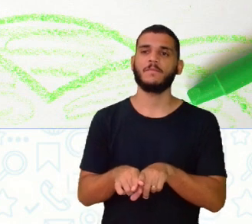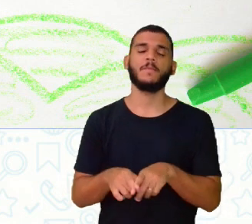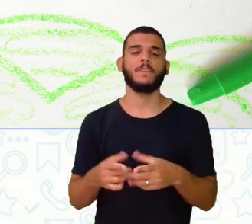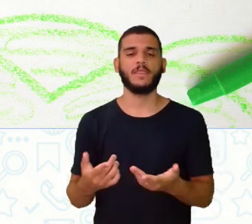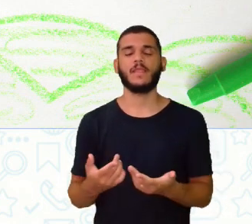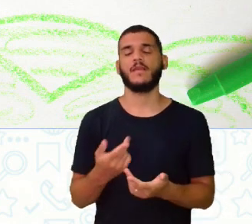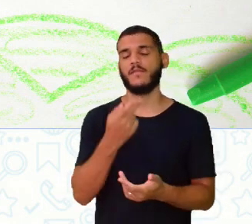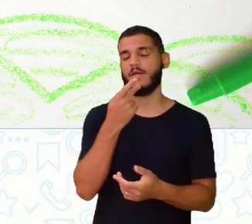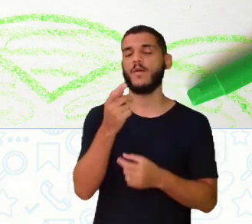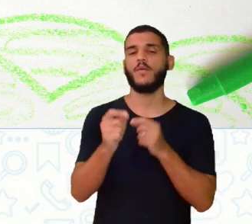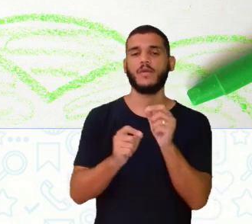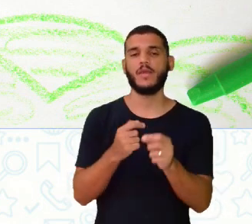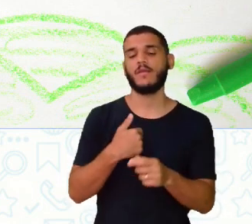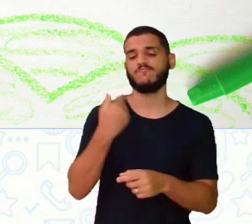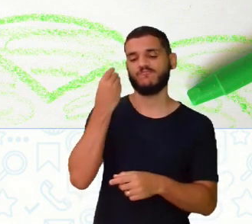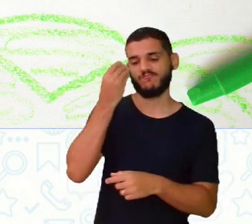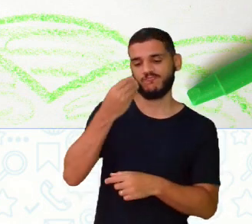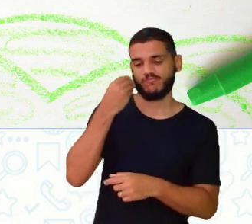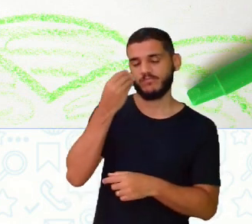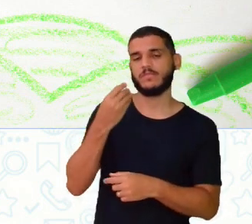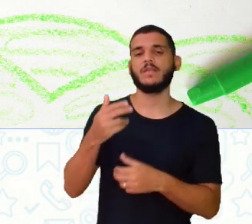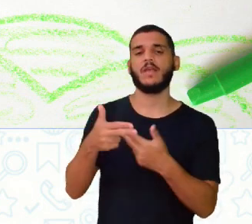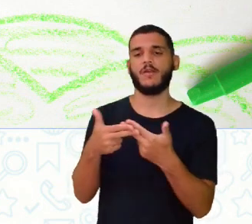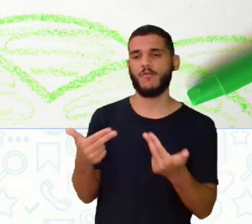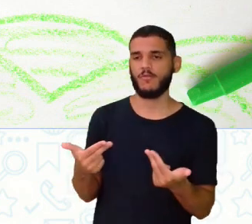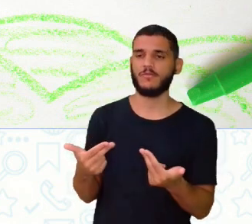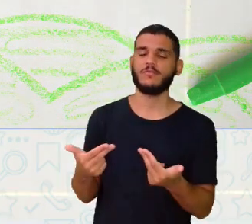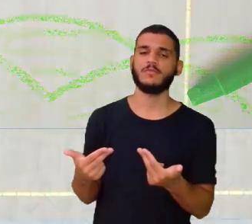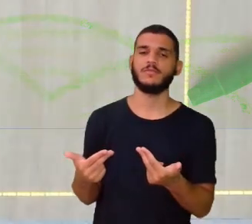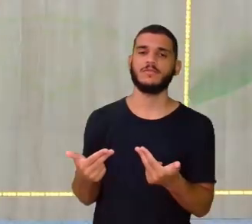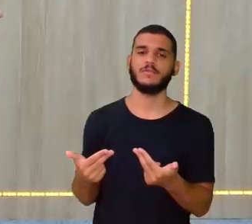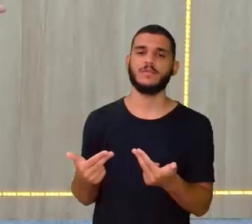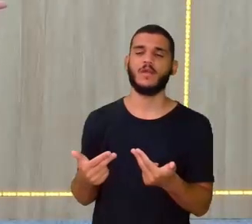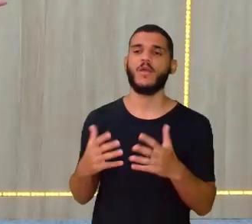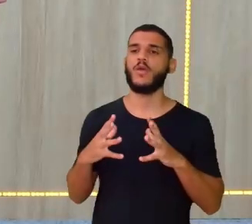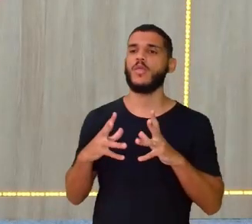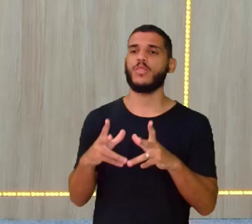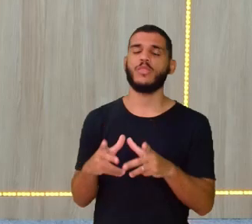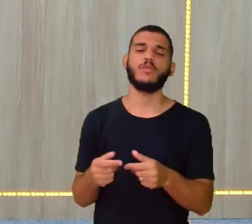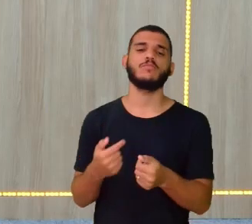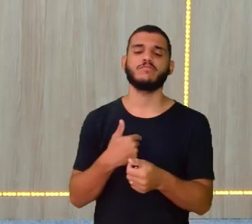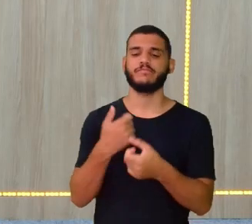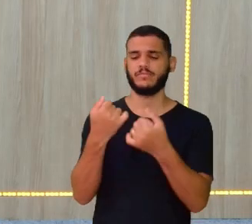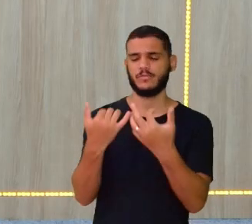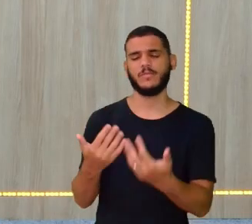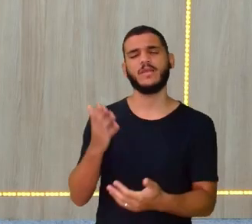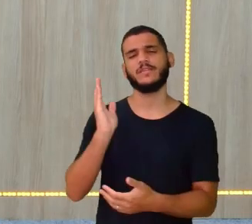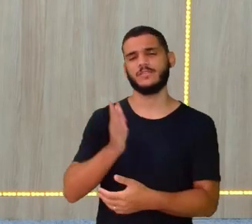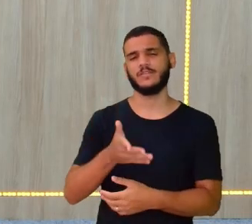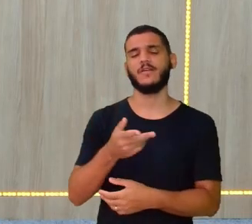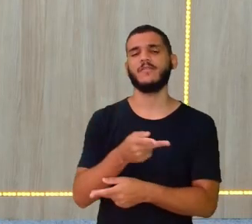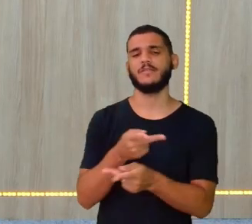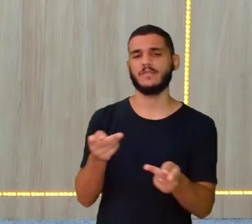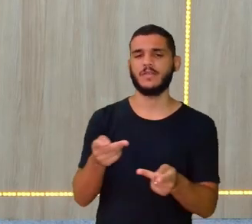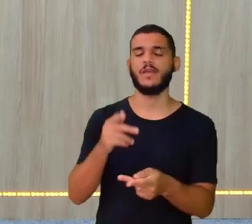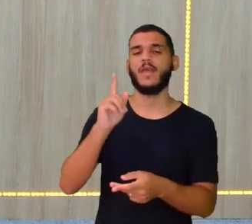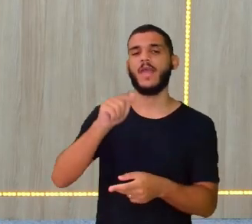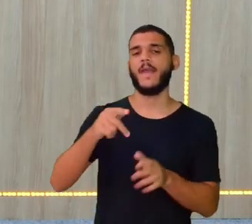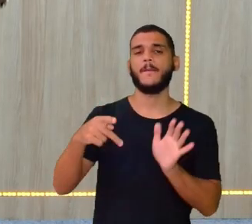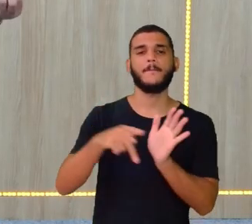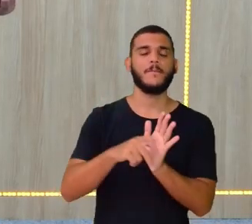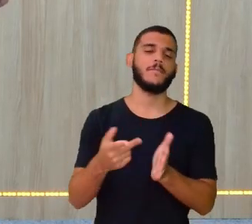Eu cresci vivenciando essas coisas. Então, tudo isso aqui que eu falo, não é? São